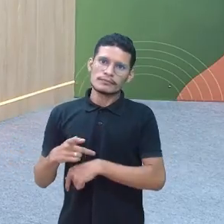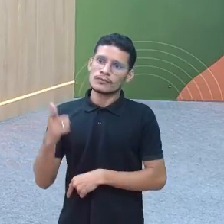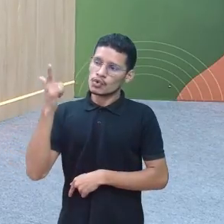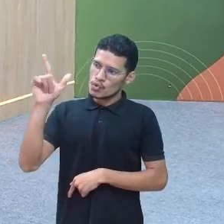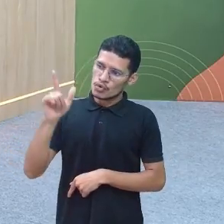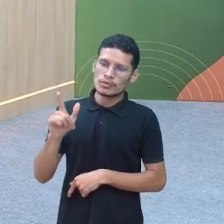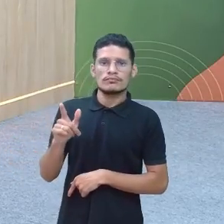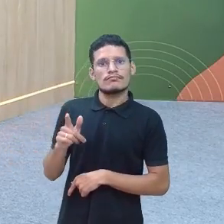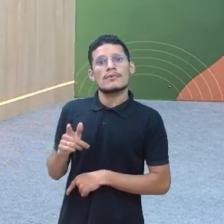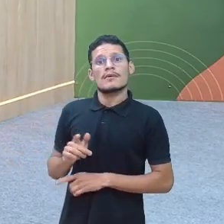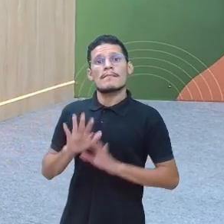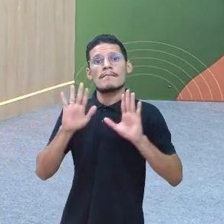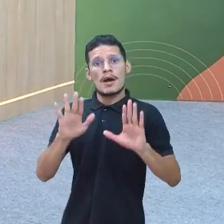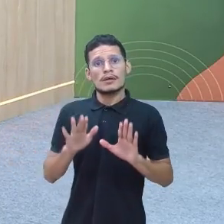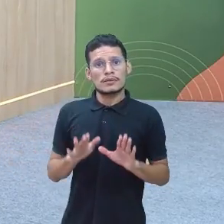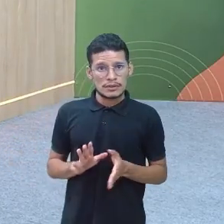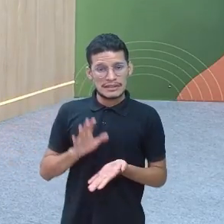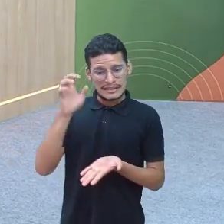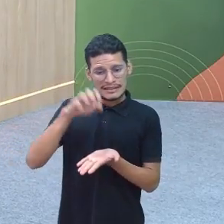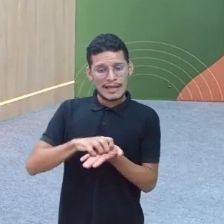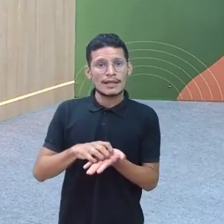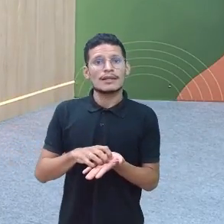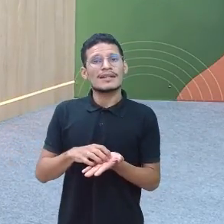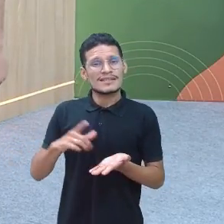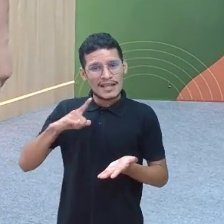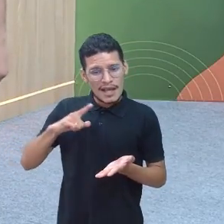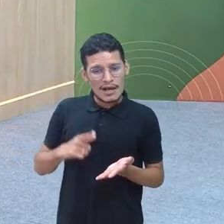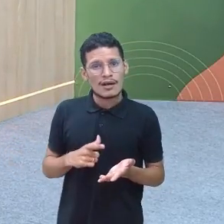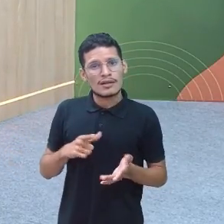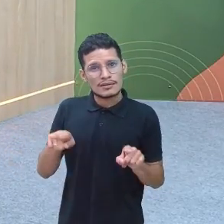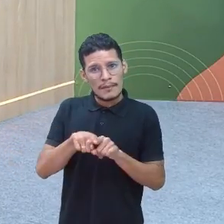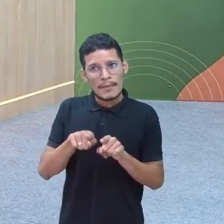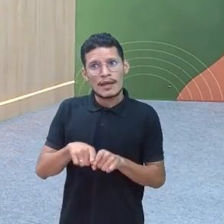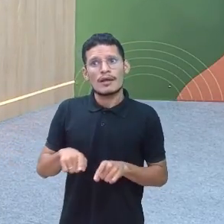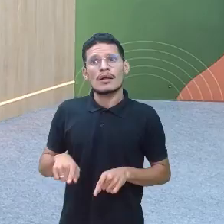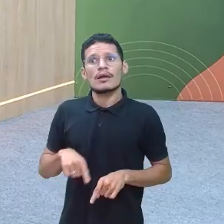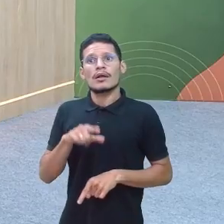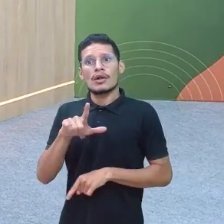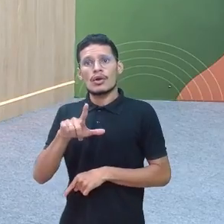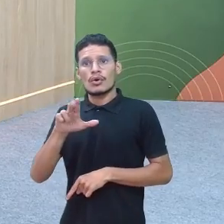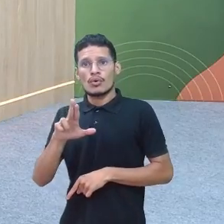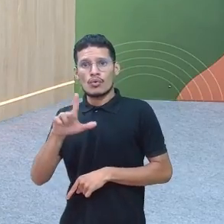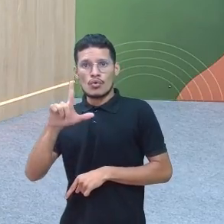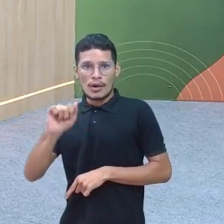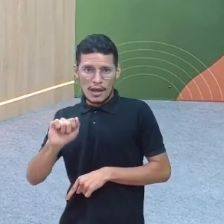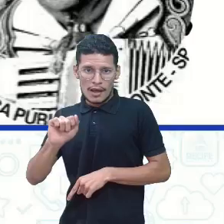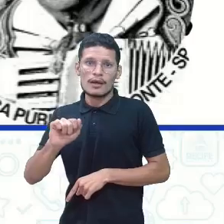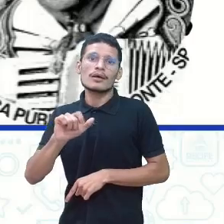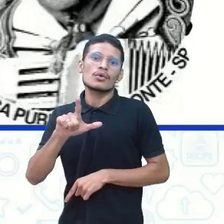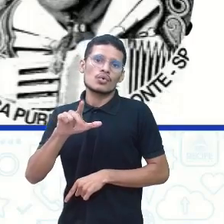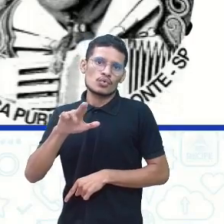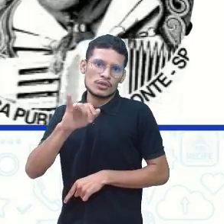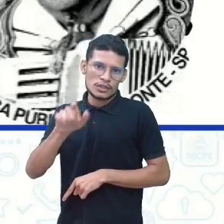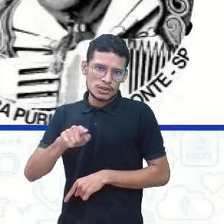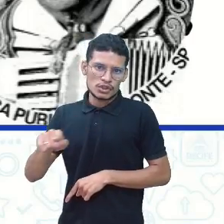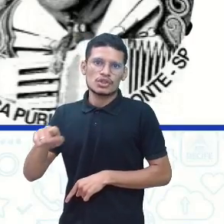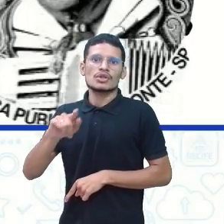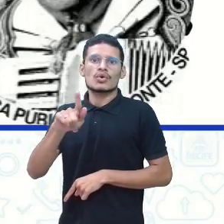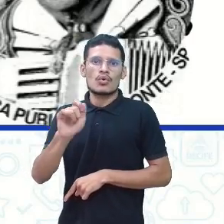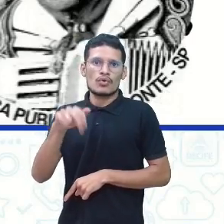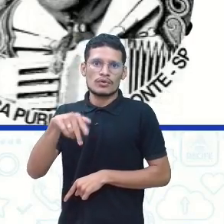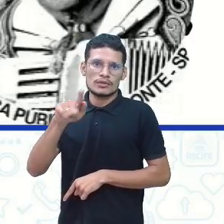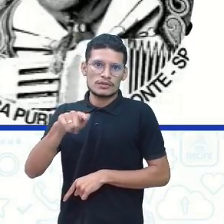do Brasil, e nesse meinho a gente tinha Lula, né, o nosso Luiz Gonzaga,